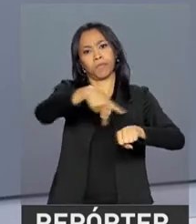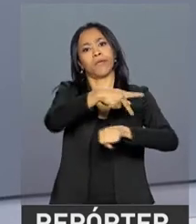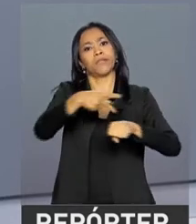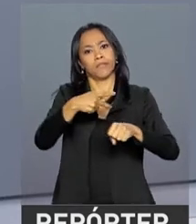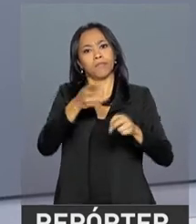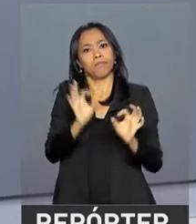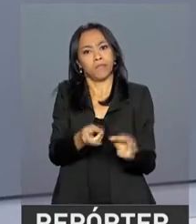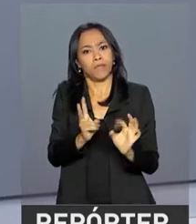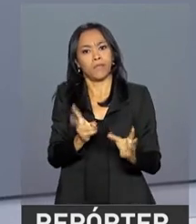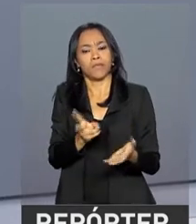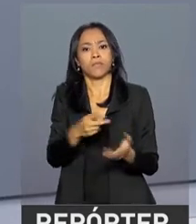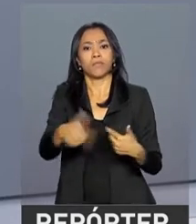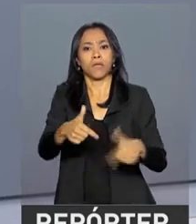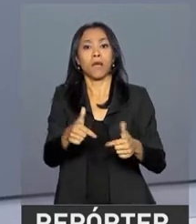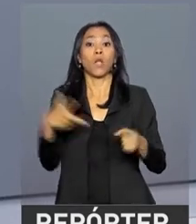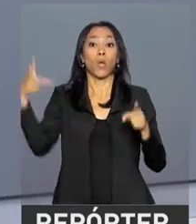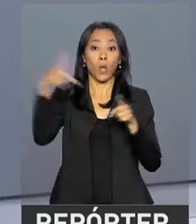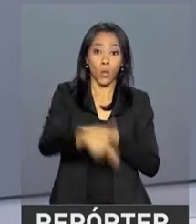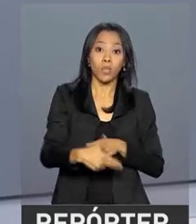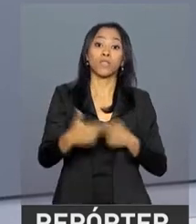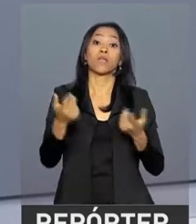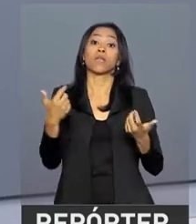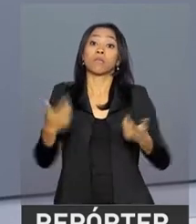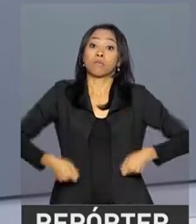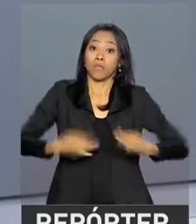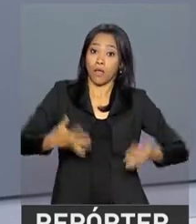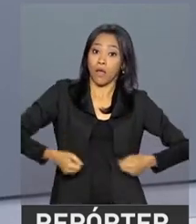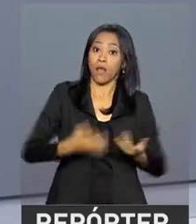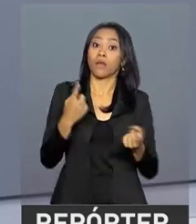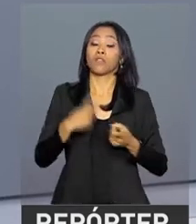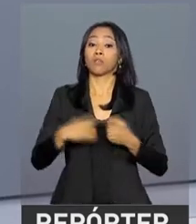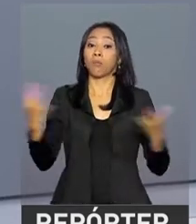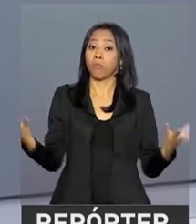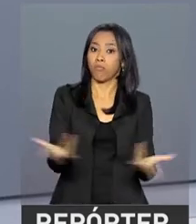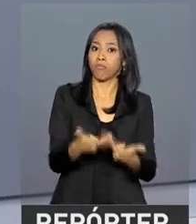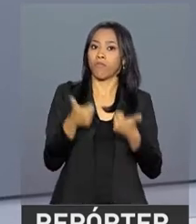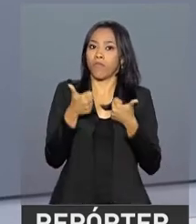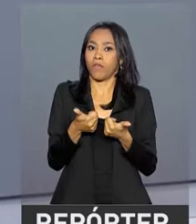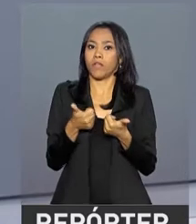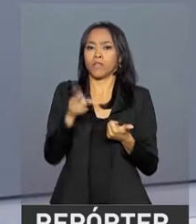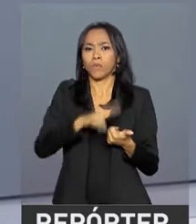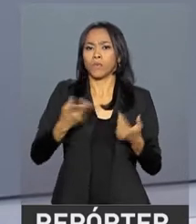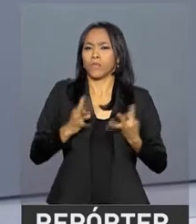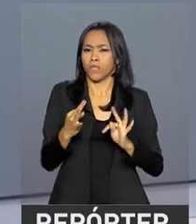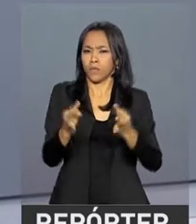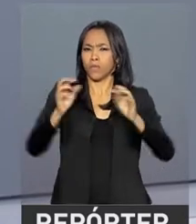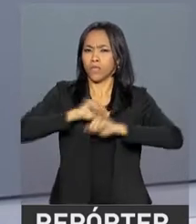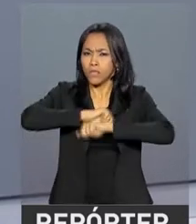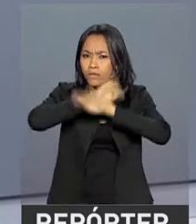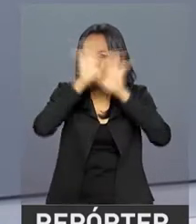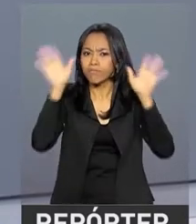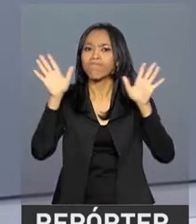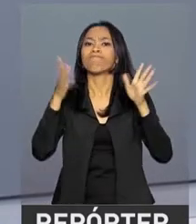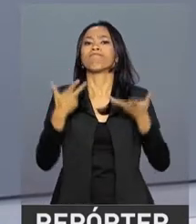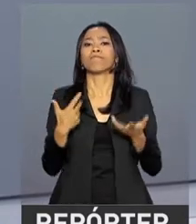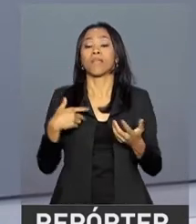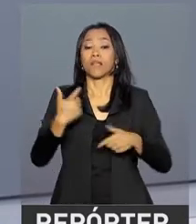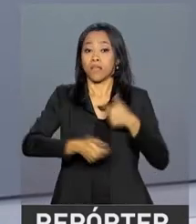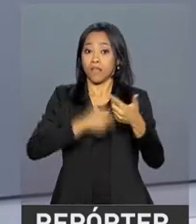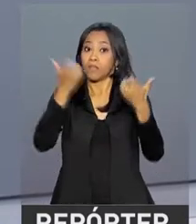melhorar a eficiência com inovação e transparência meirelles citou ainda resultados e conquistas do banco em